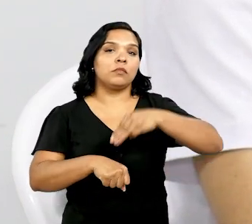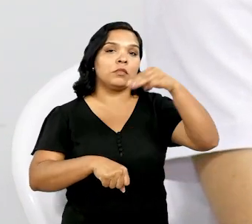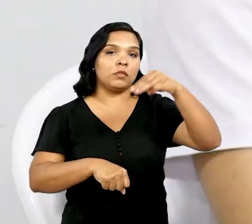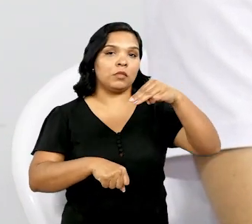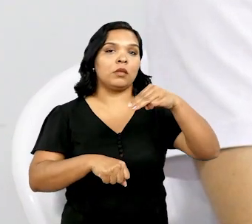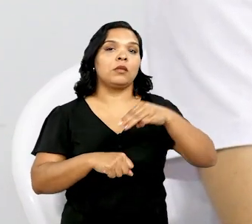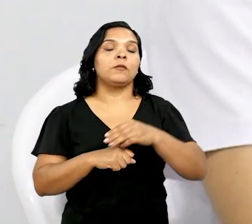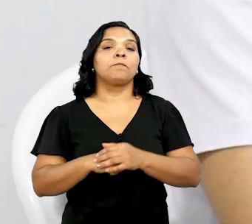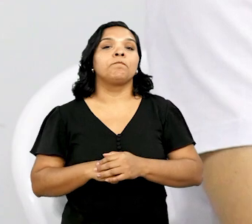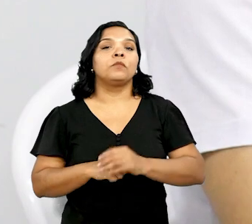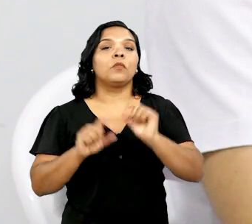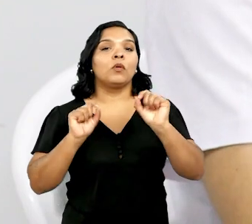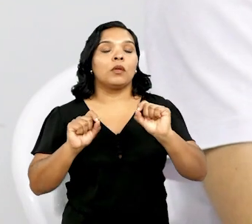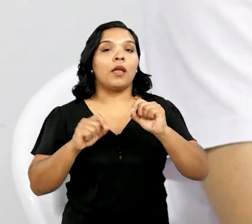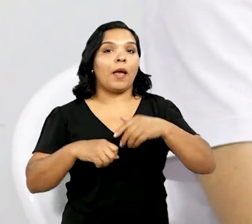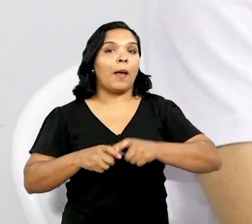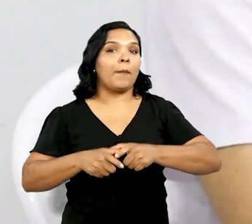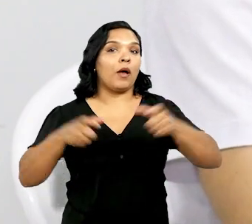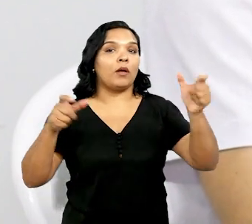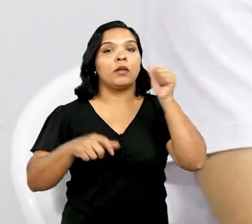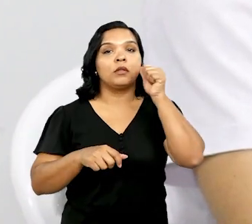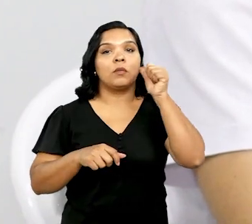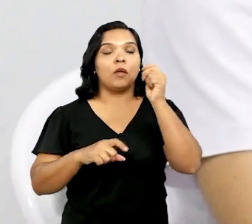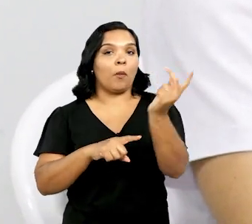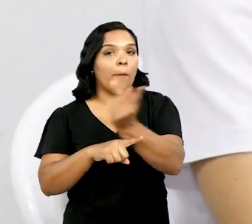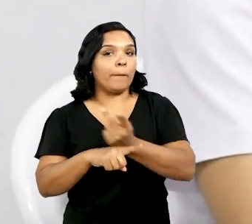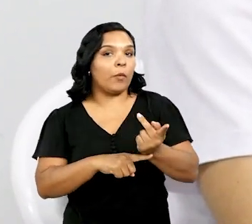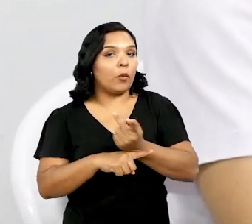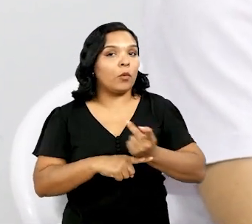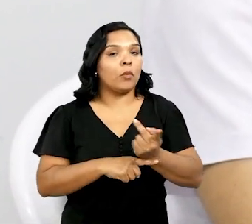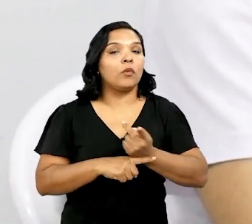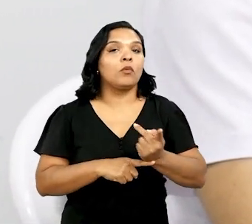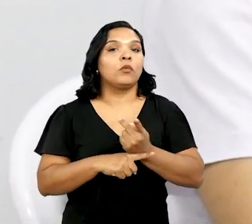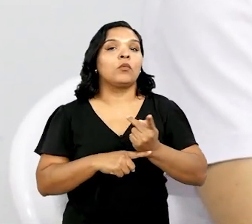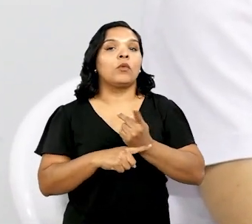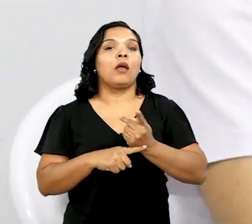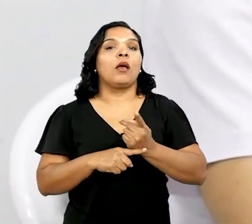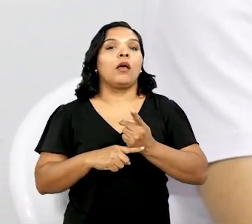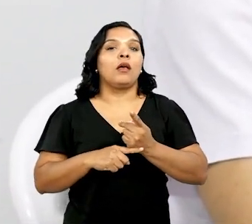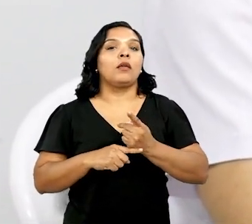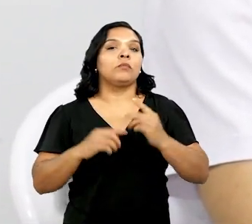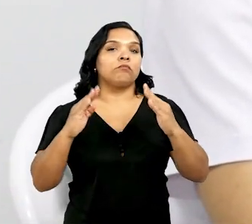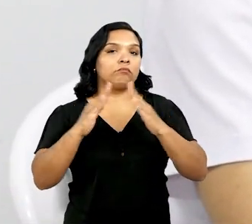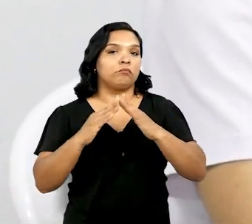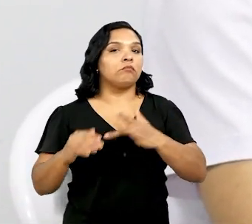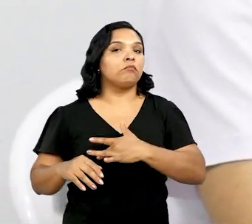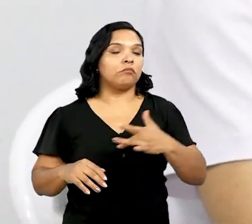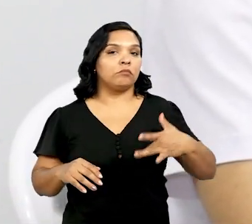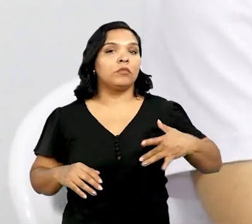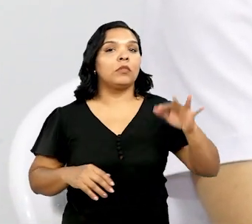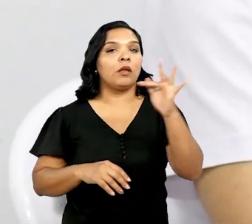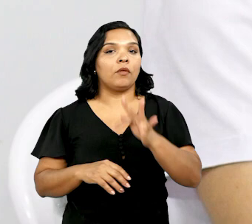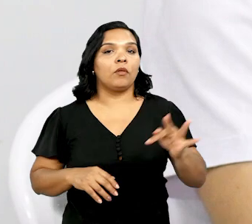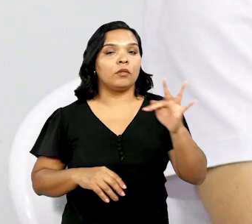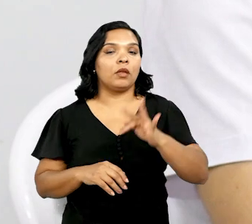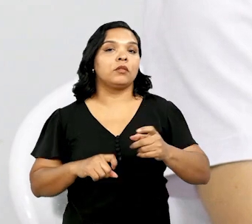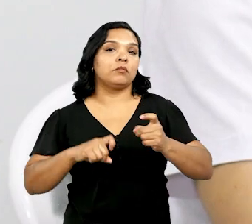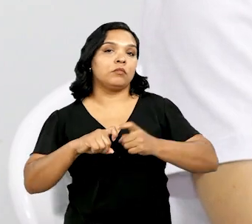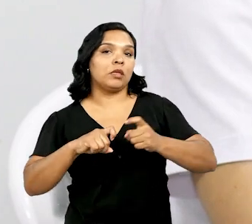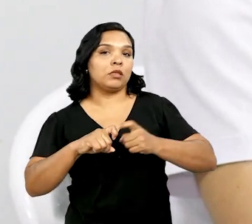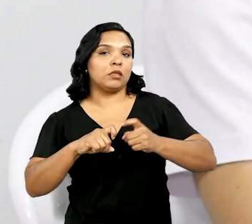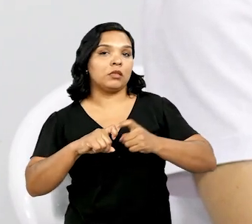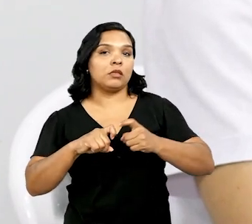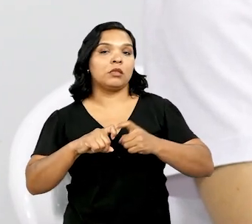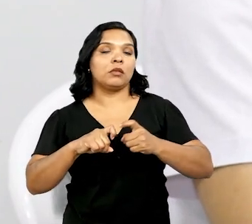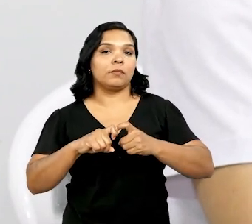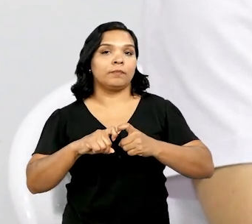mestrado. Nós vimos que a maioria das mulheres só nos procurava nos ambulatórios da então Faculdade de Medicina,